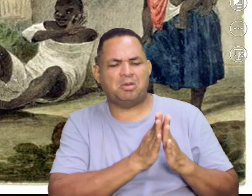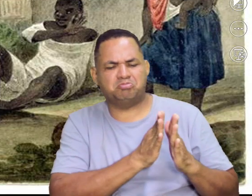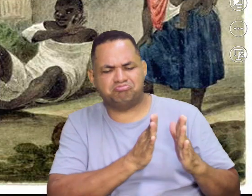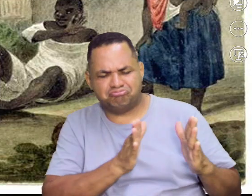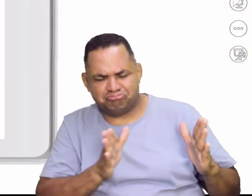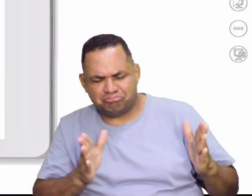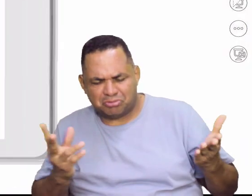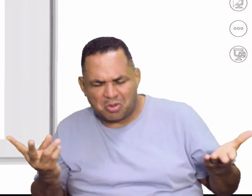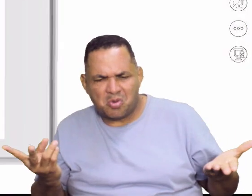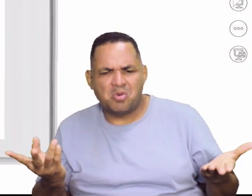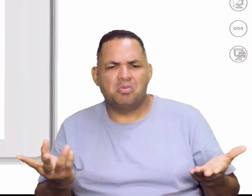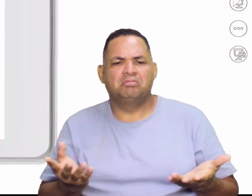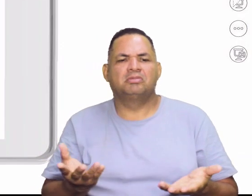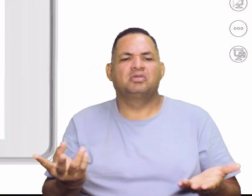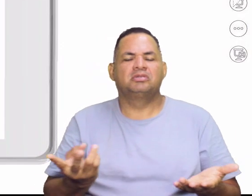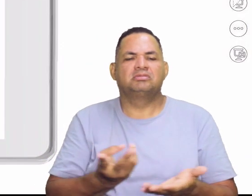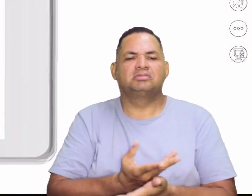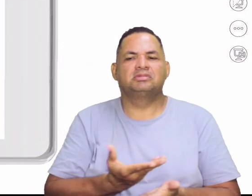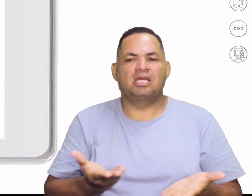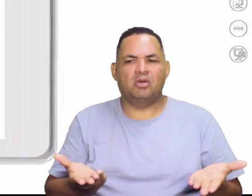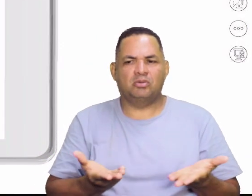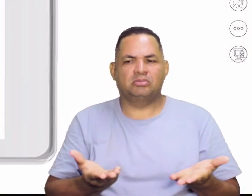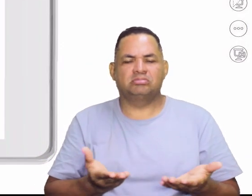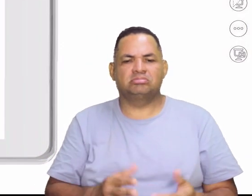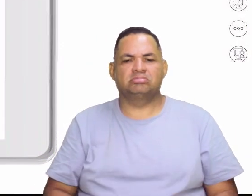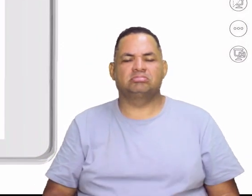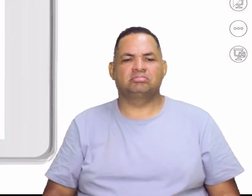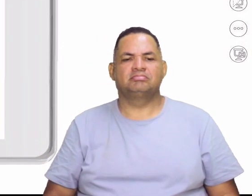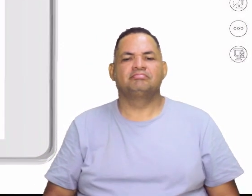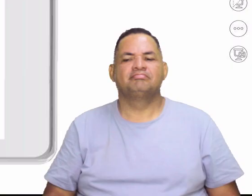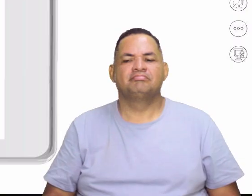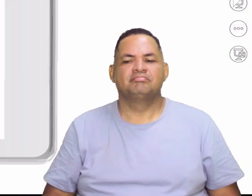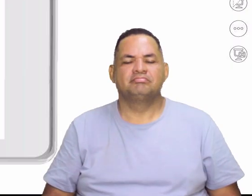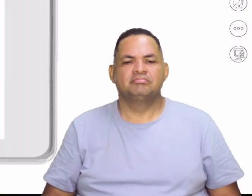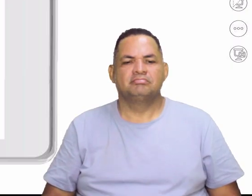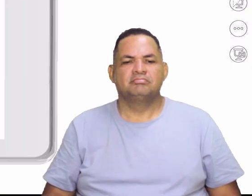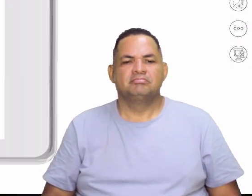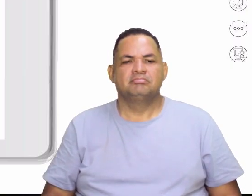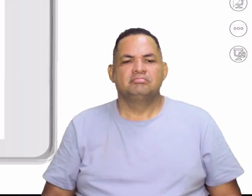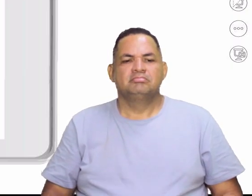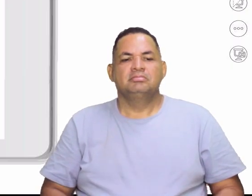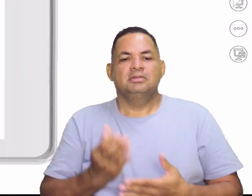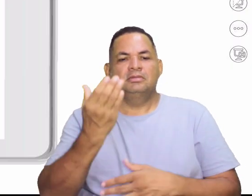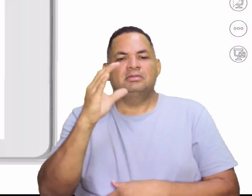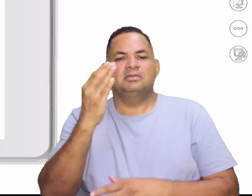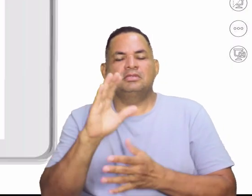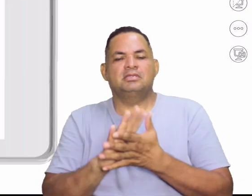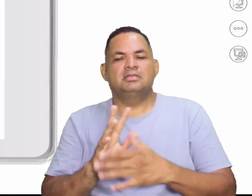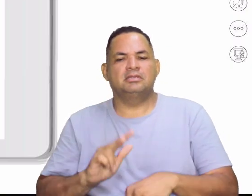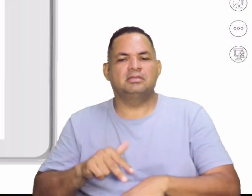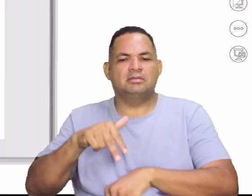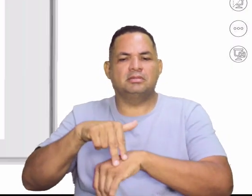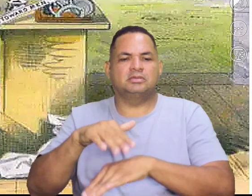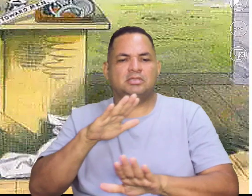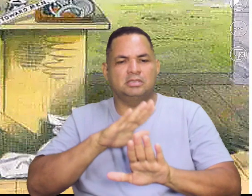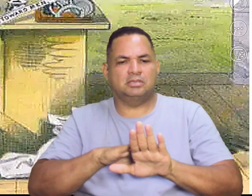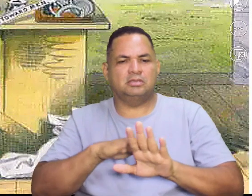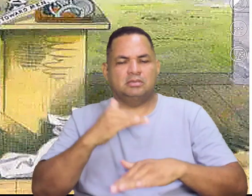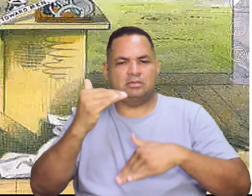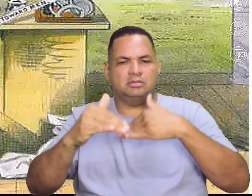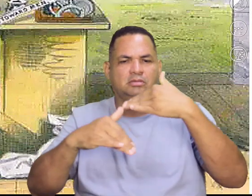naquele continente, pessoal. E aí, dito isso, nós vamos falar de ciência, positivismo e ideologias do